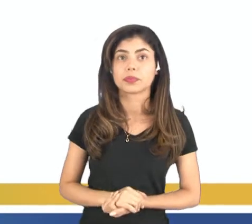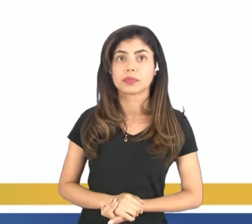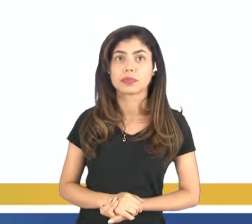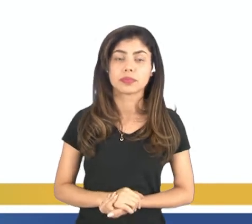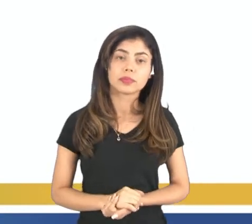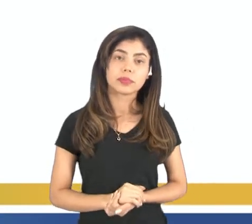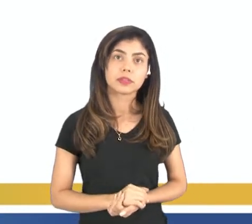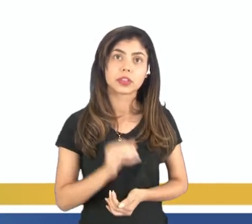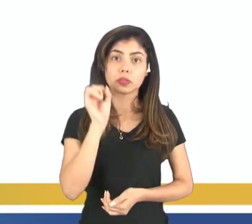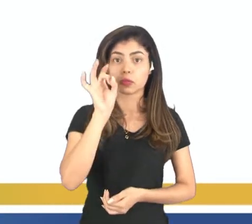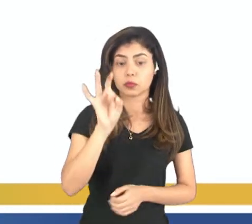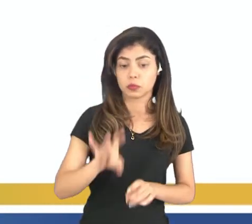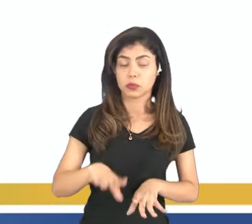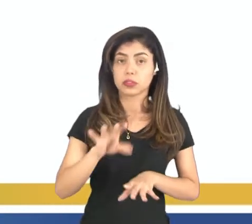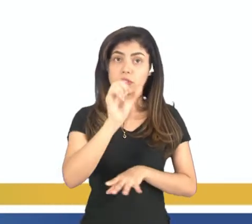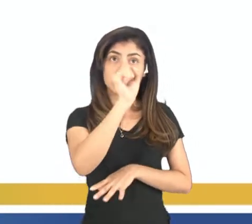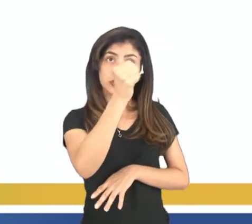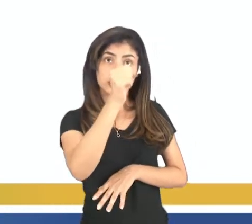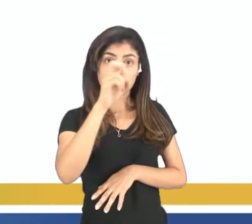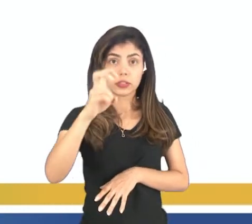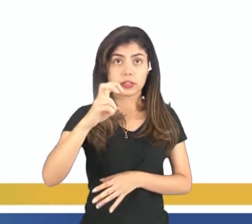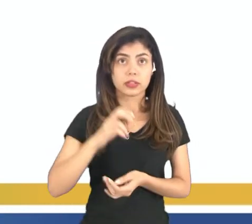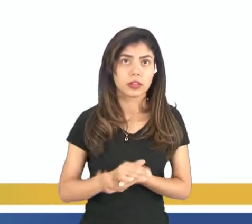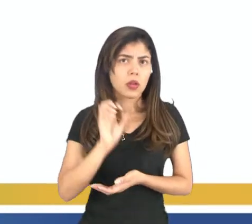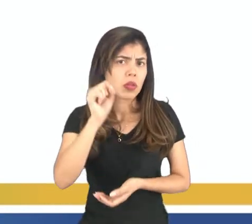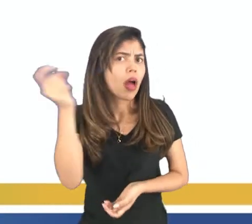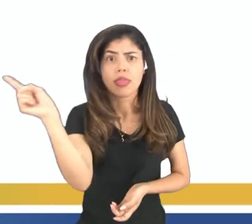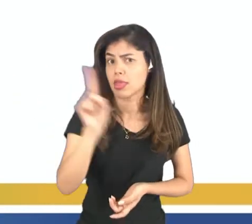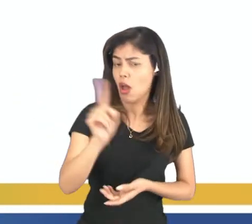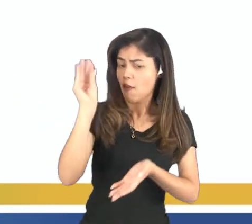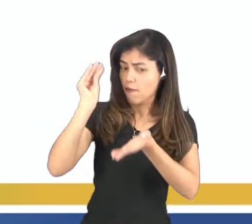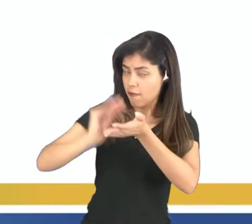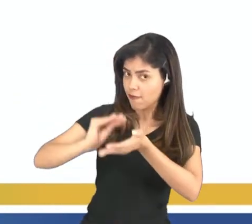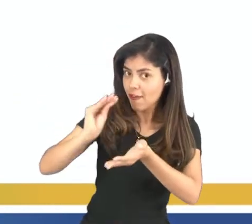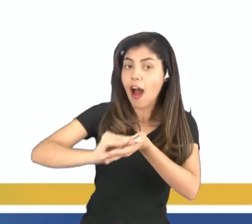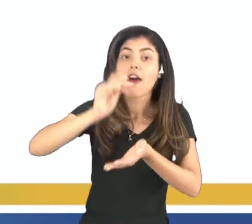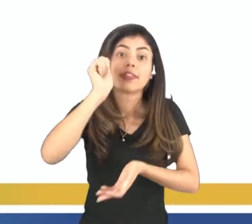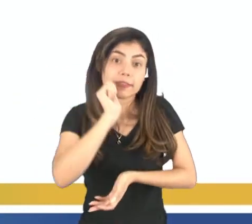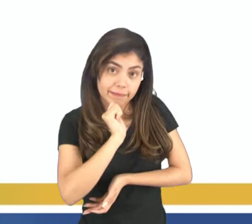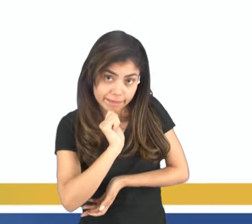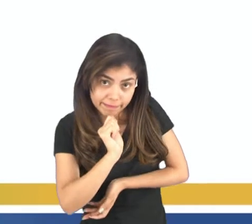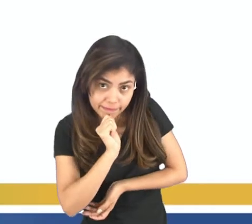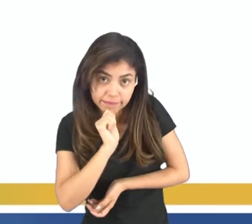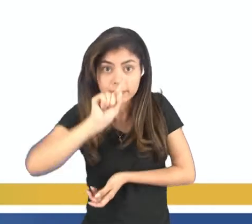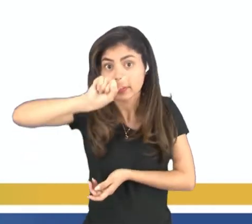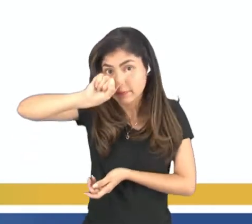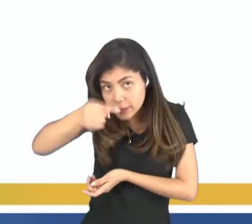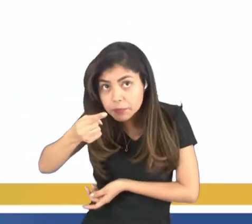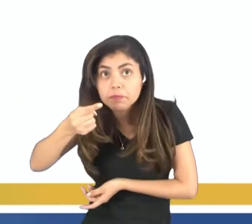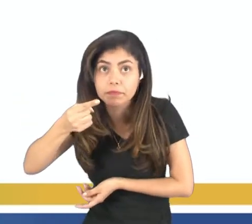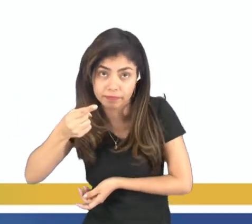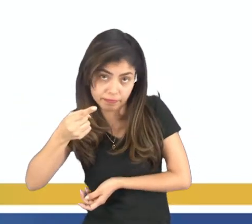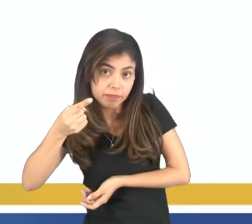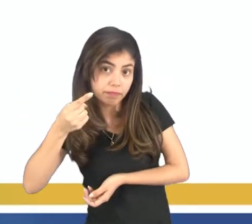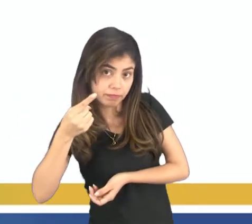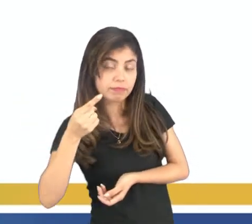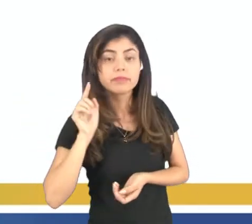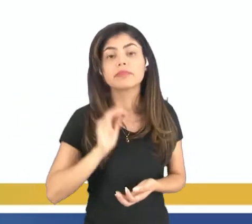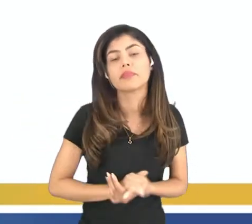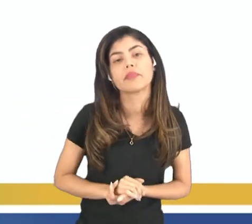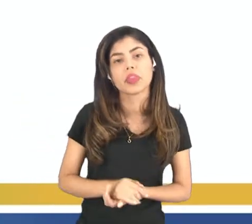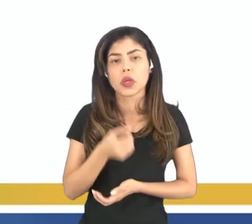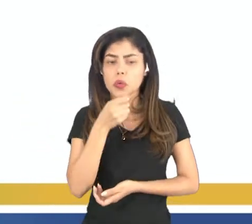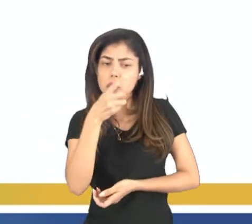então nós sobrou aí 85 mas a resposta 85 não lembra que quando nós vamos multiplicar esses números com,